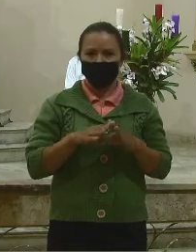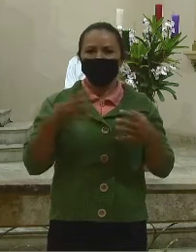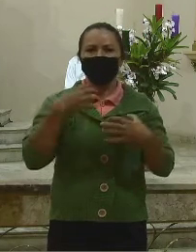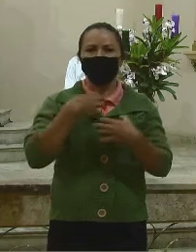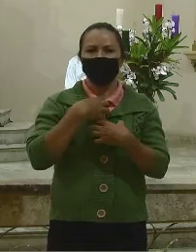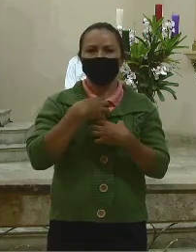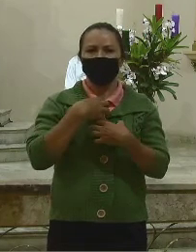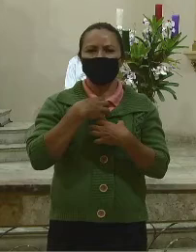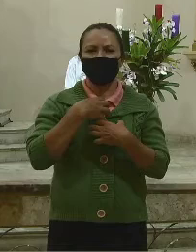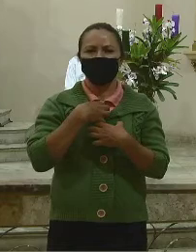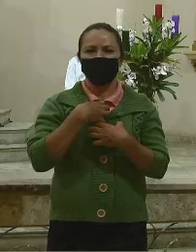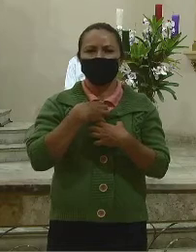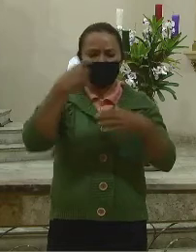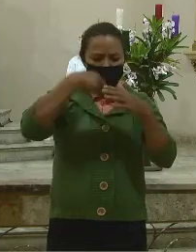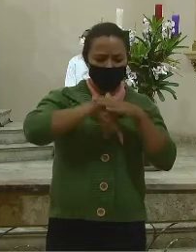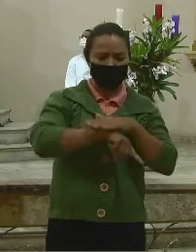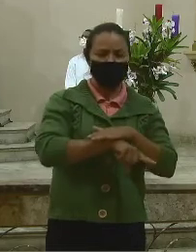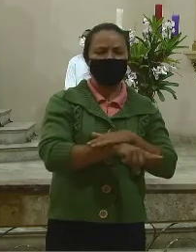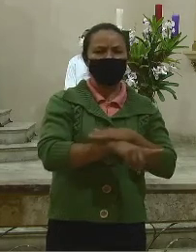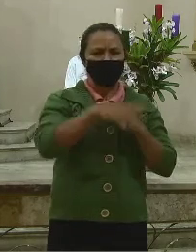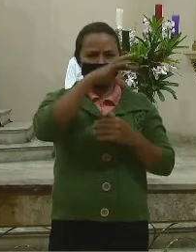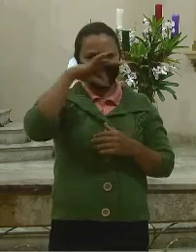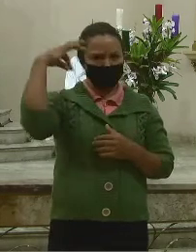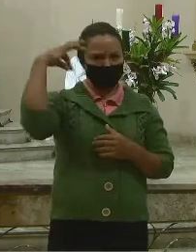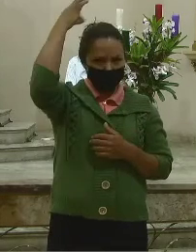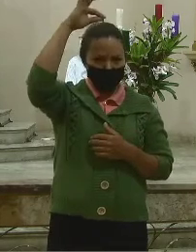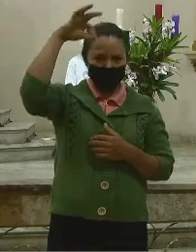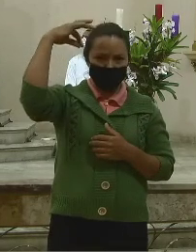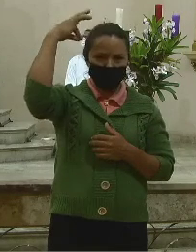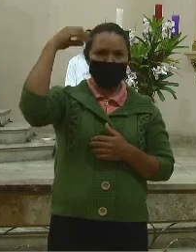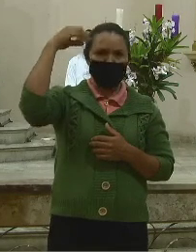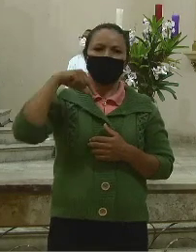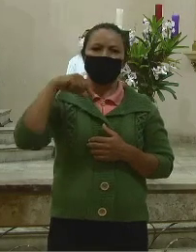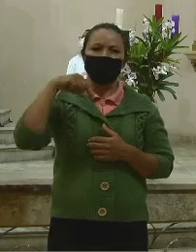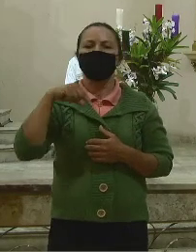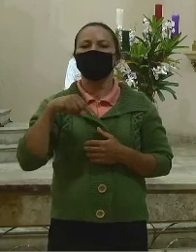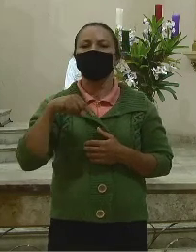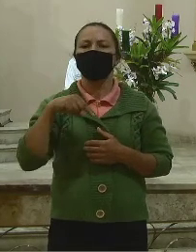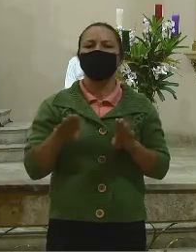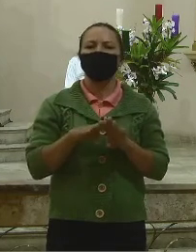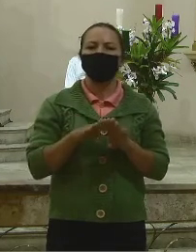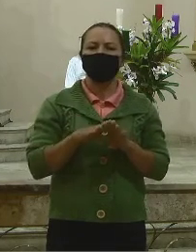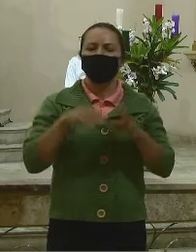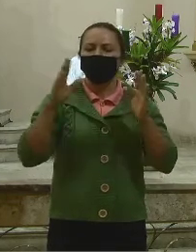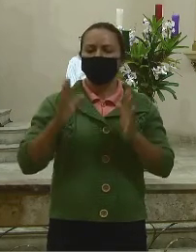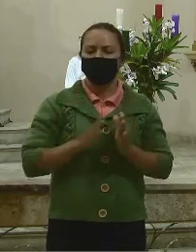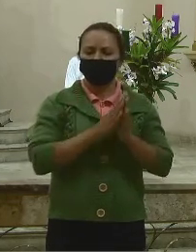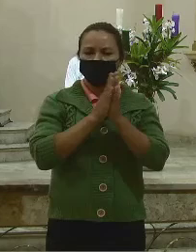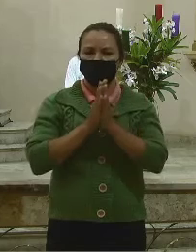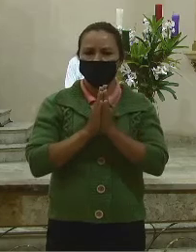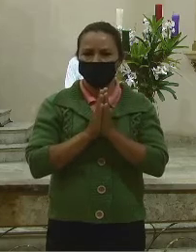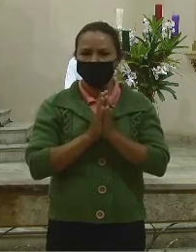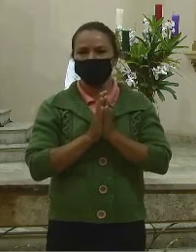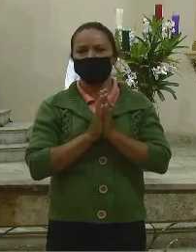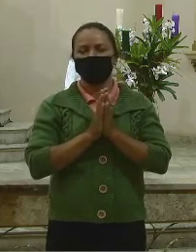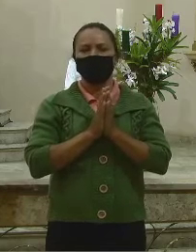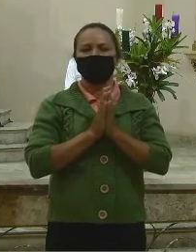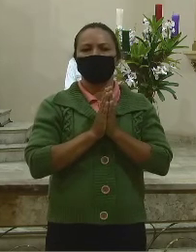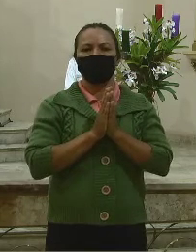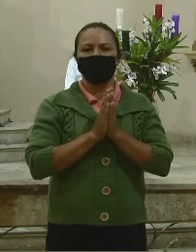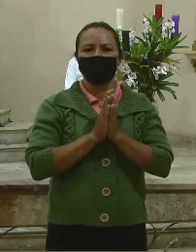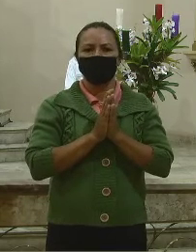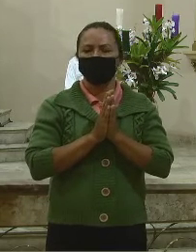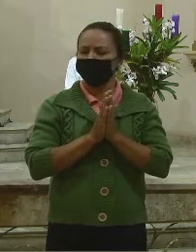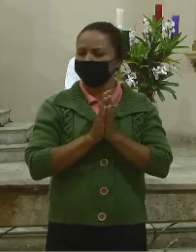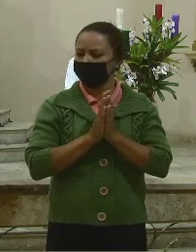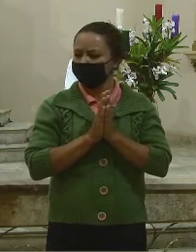homem profundamente espiritual, místico, e aqui entra toda a vida da oração. Certa vez, Dom